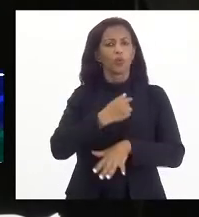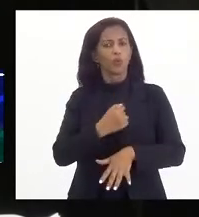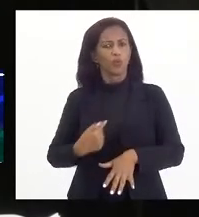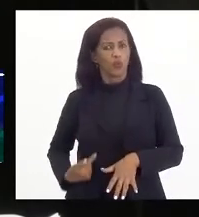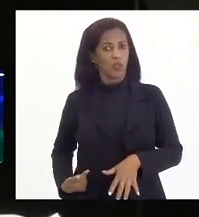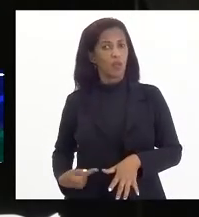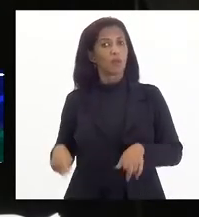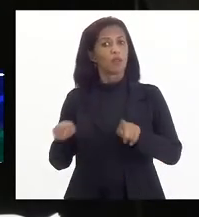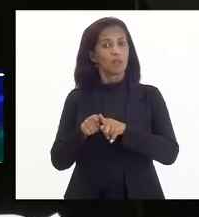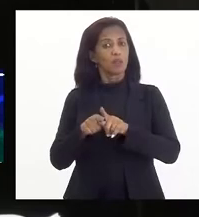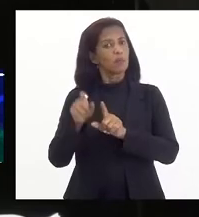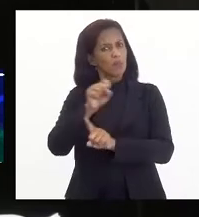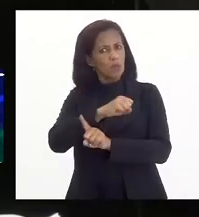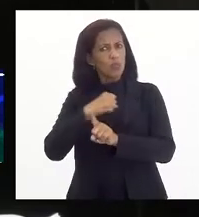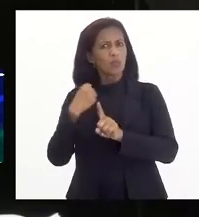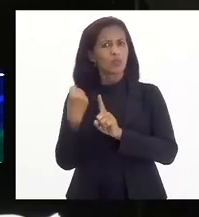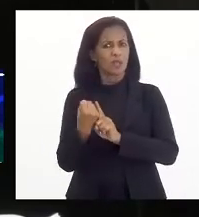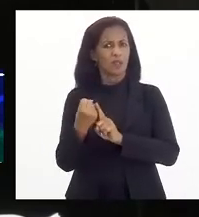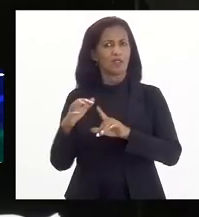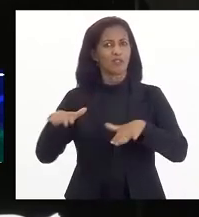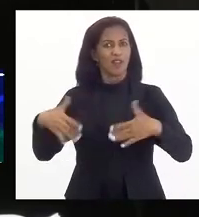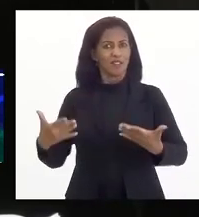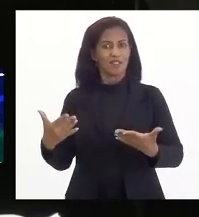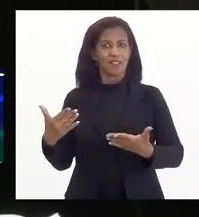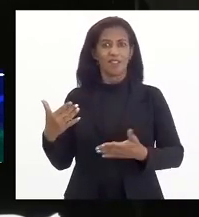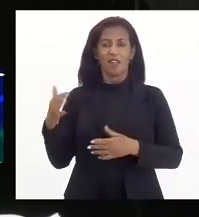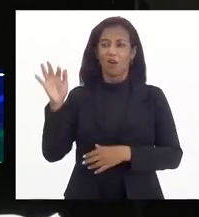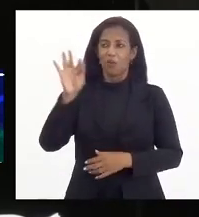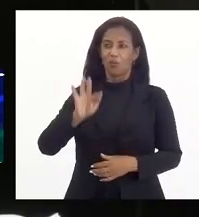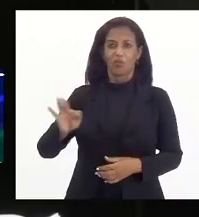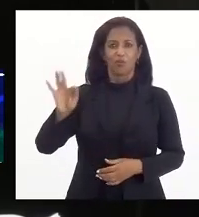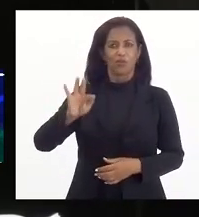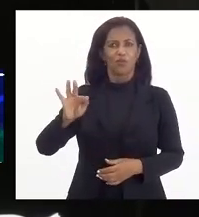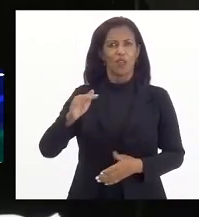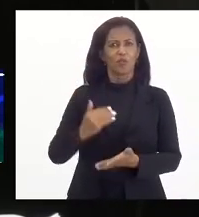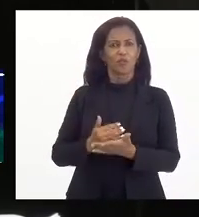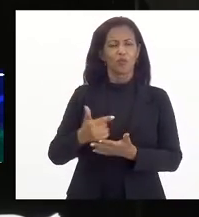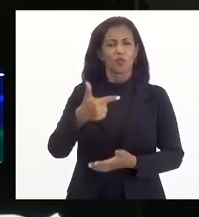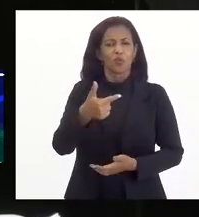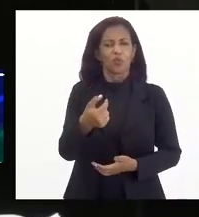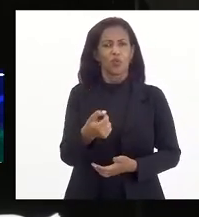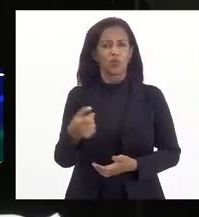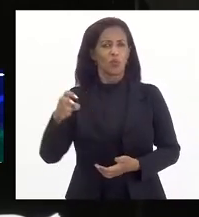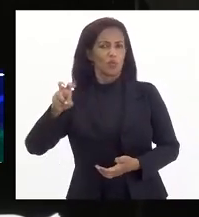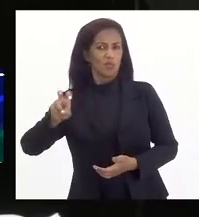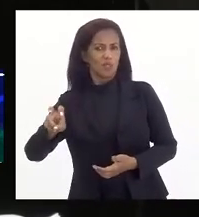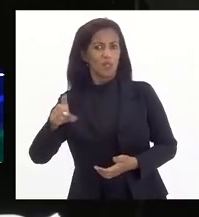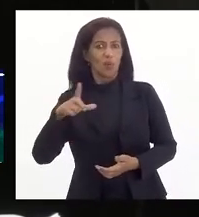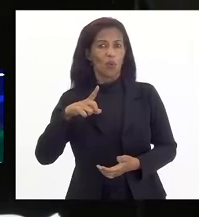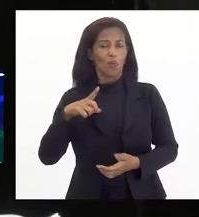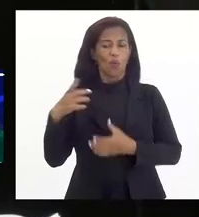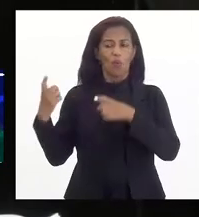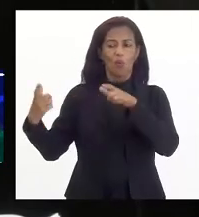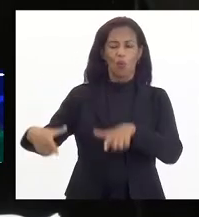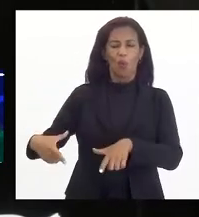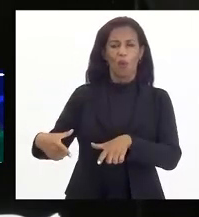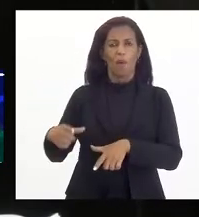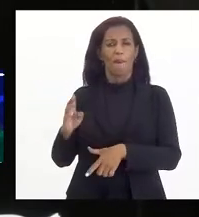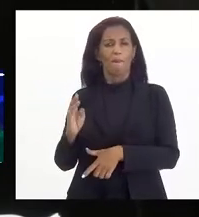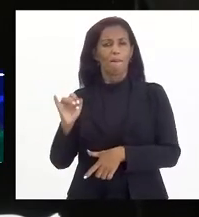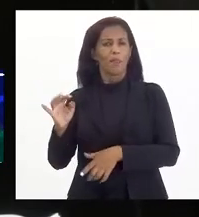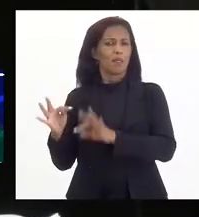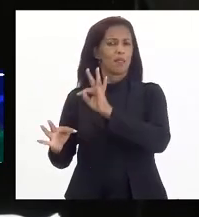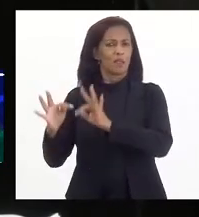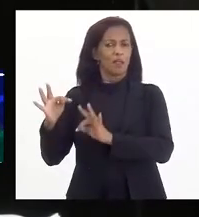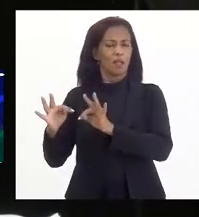como um todo na época assim Universidade Tecnológica teve início em 2005 atuando em áreas como biotecnologia